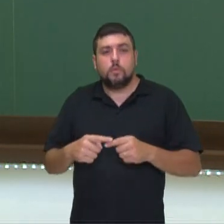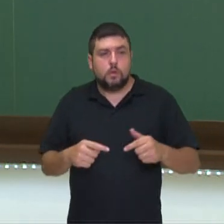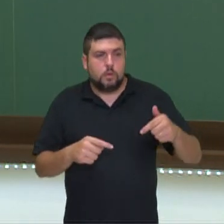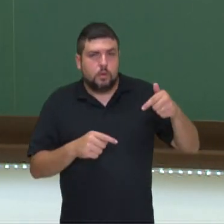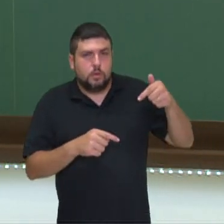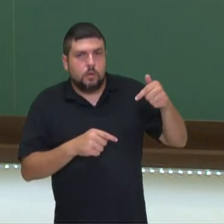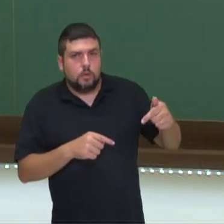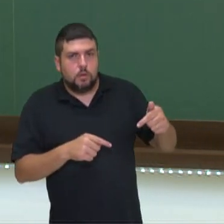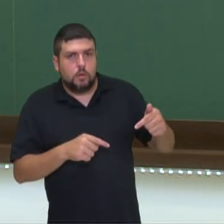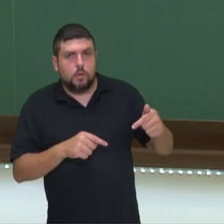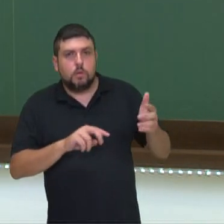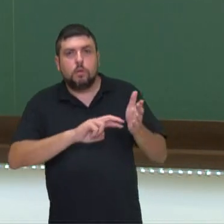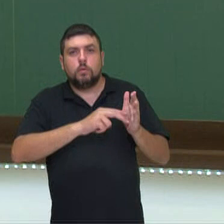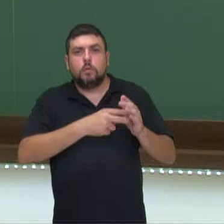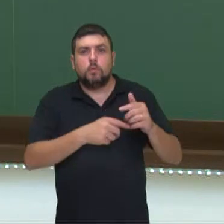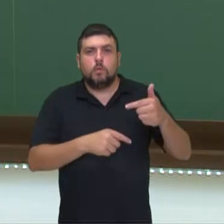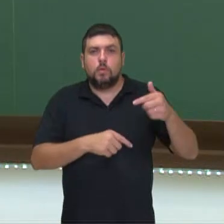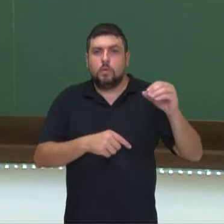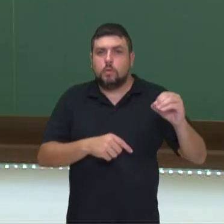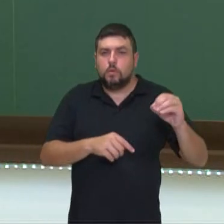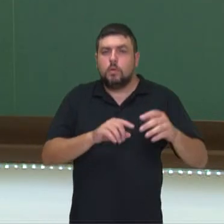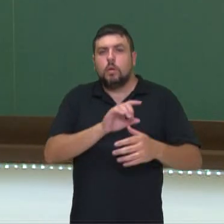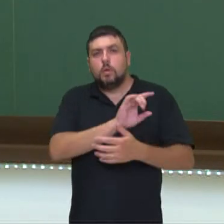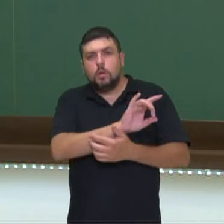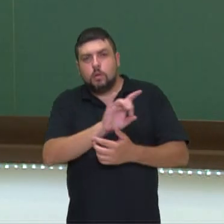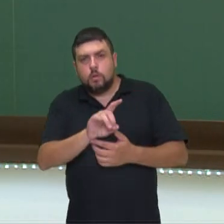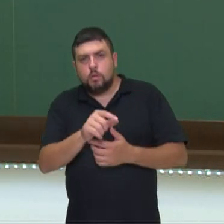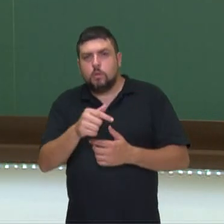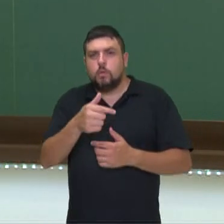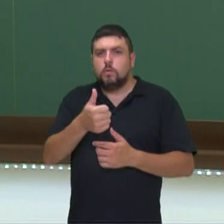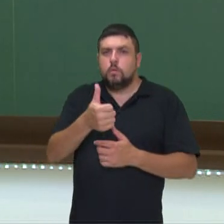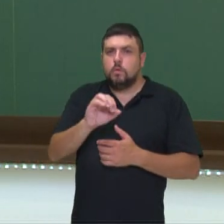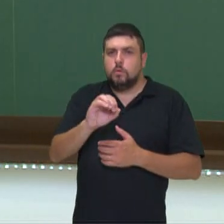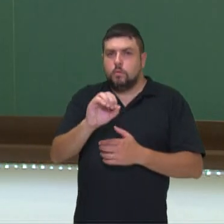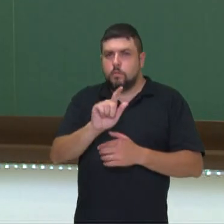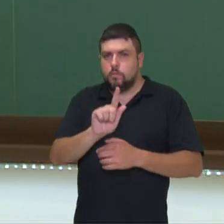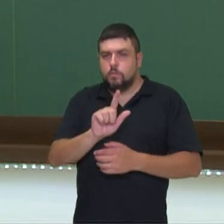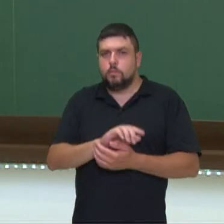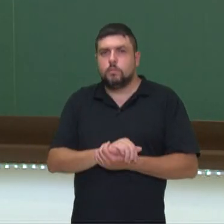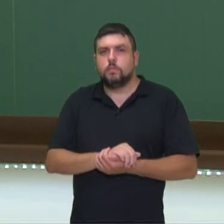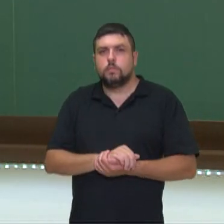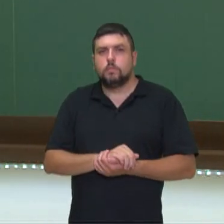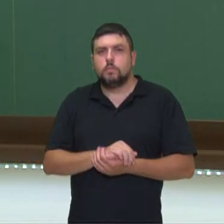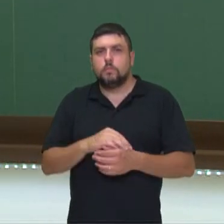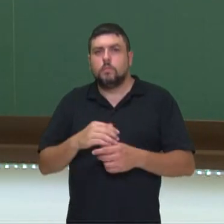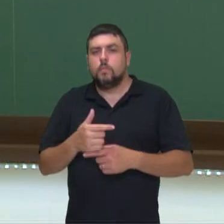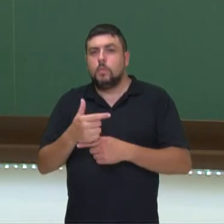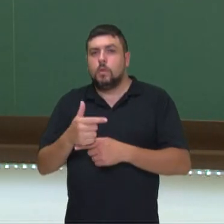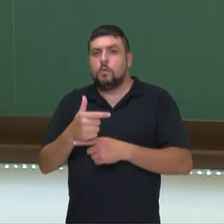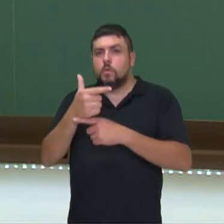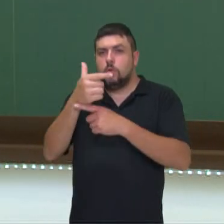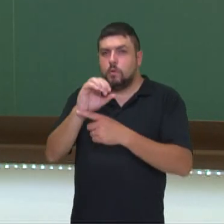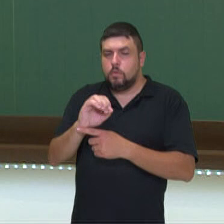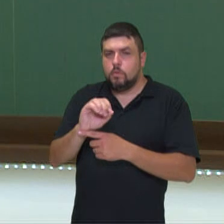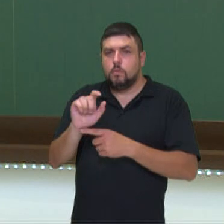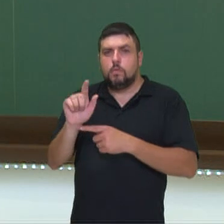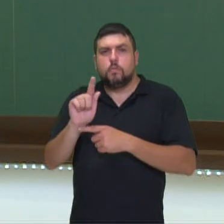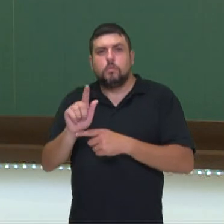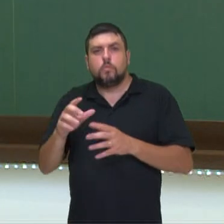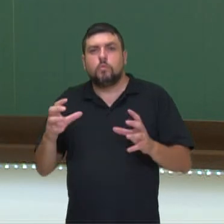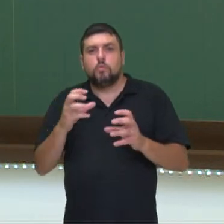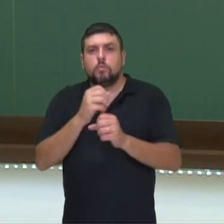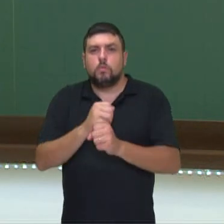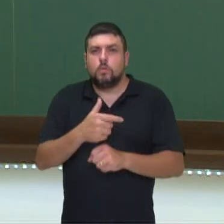gramas, cada pedaço vai valer 10 gramas. E 10 gramas vezes 20 pedaços, que é o todo que eu tinha, 200